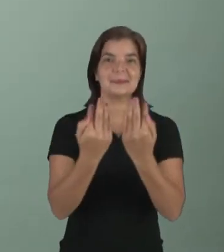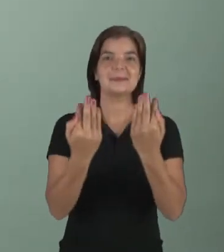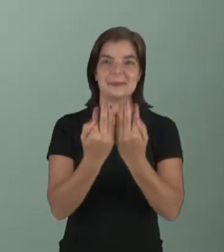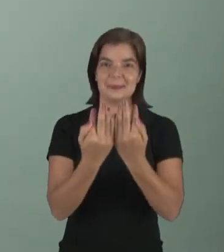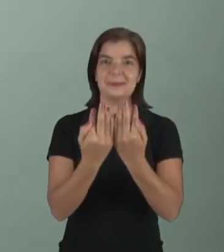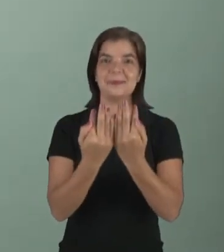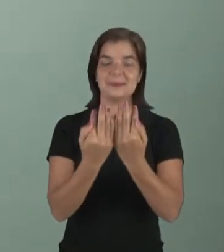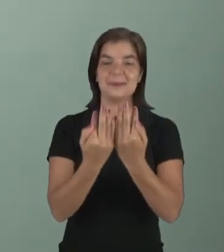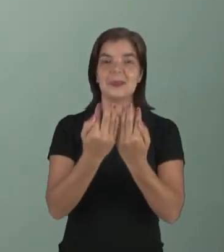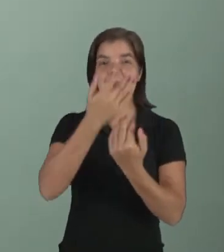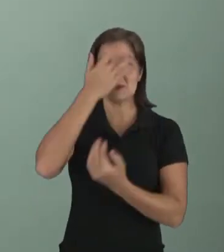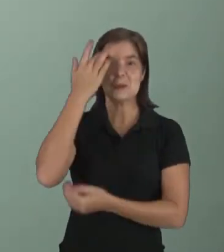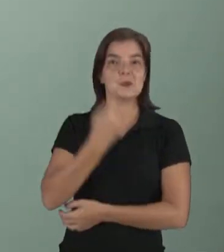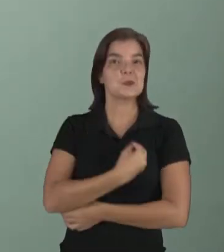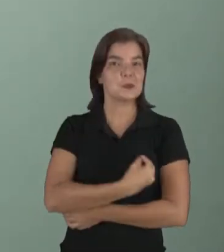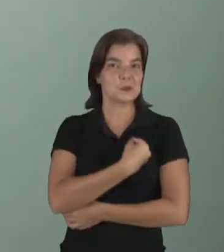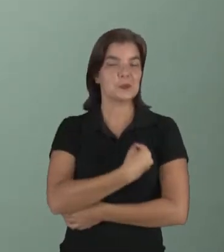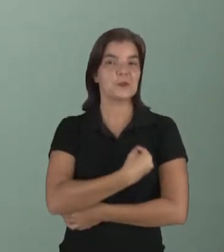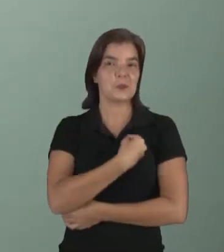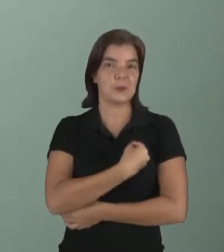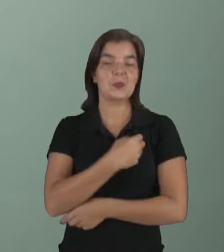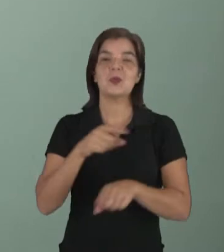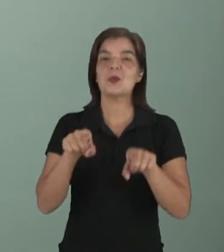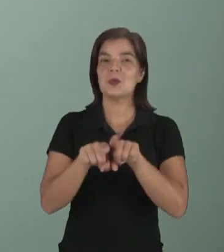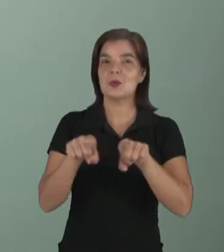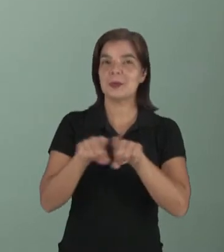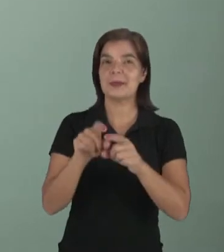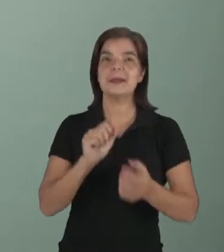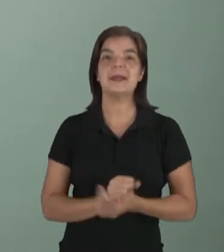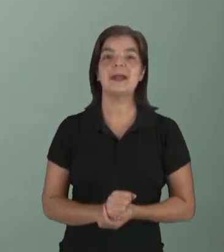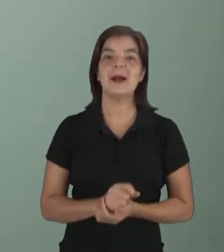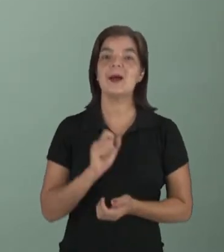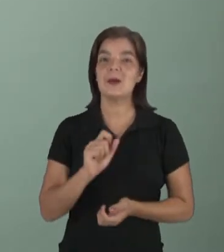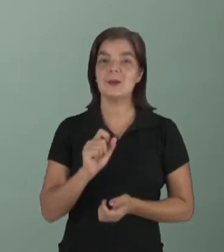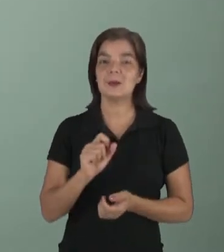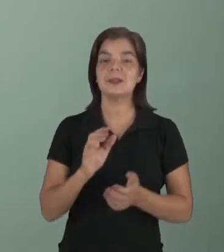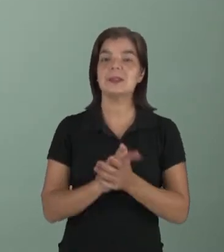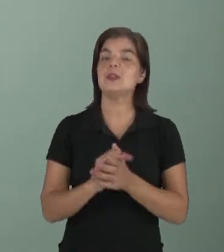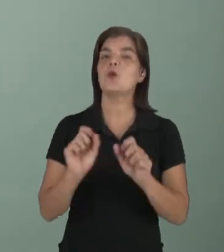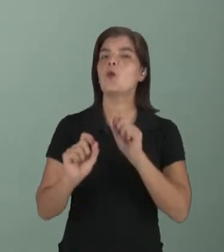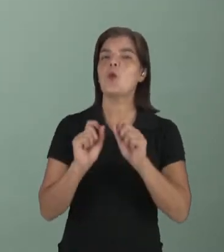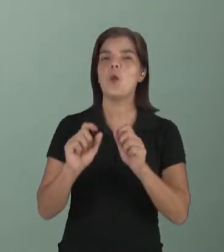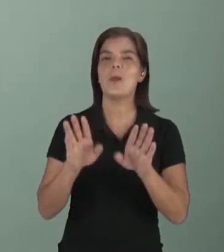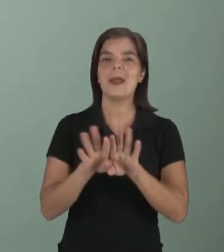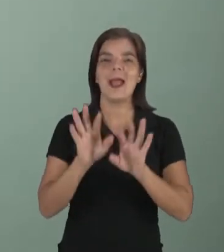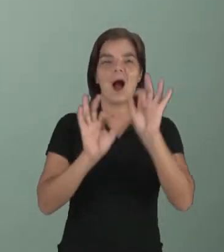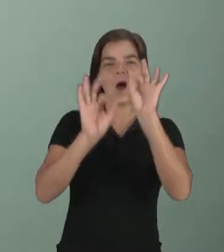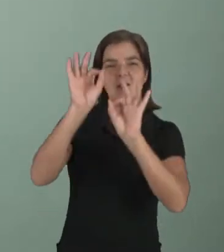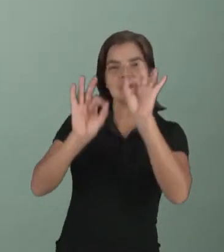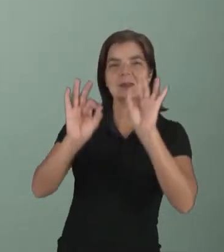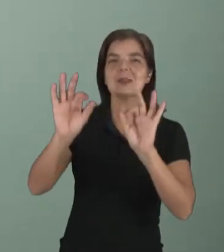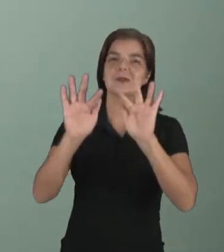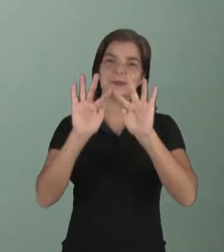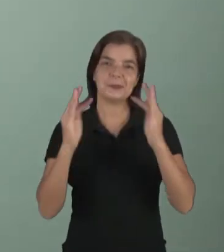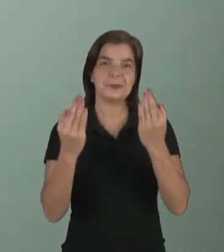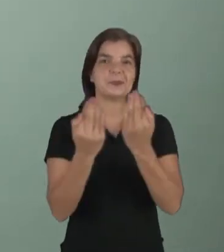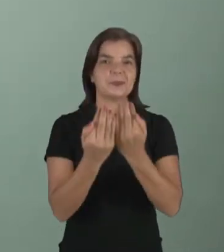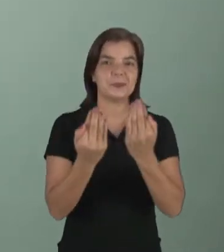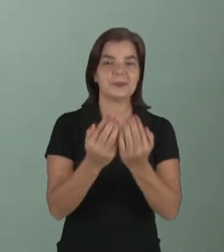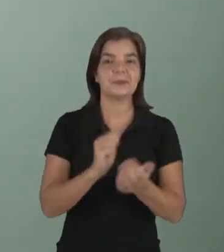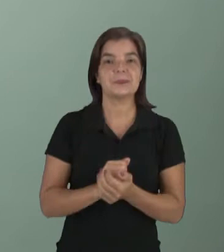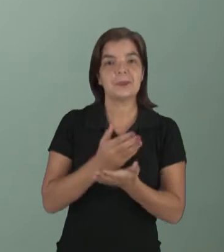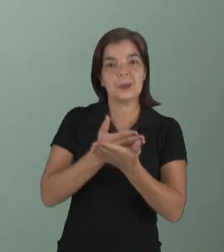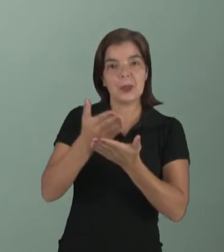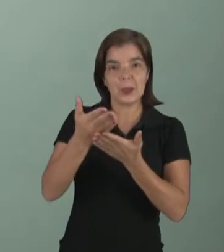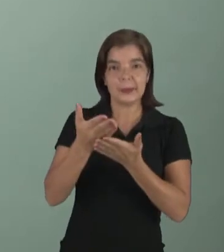Ok vamos falar sobre membros da família E também pouquinho sobre Family three que é a árvore genealógica Então vamos lá antes de